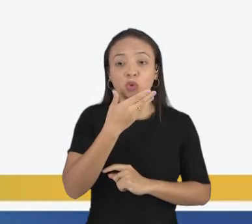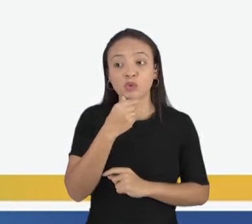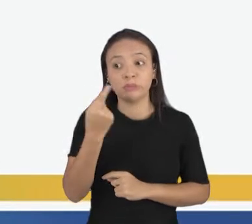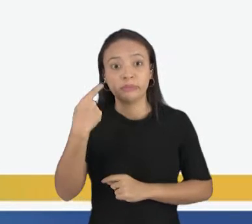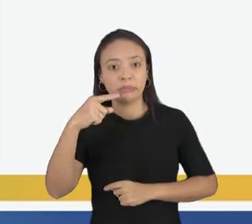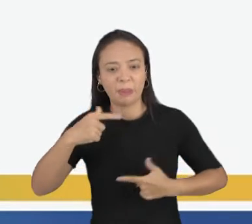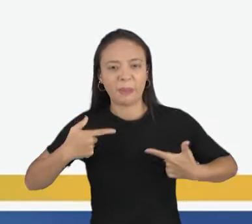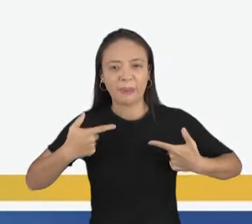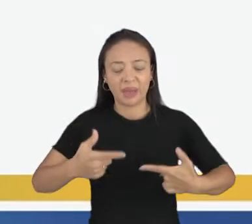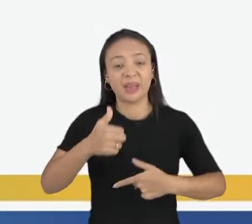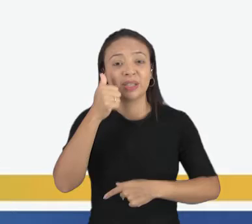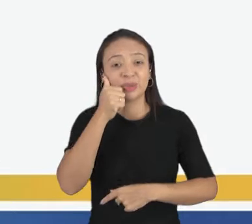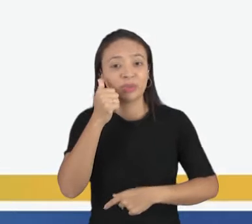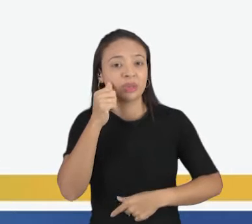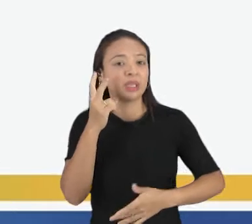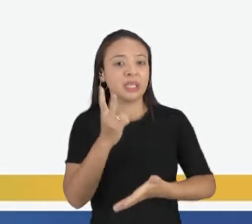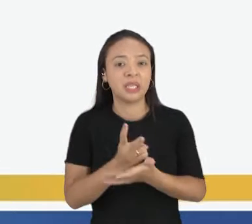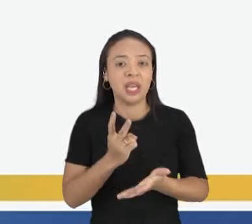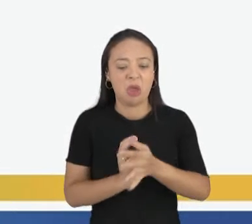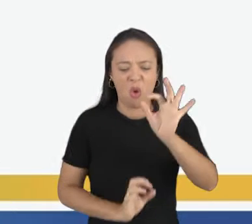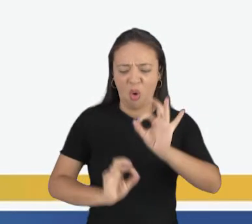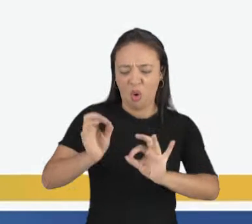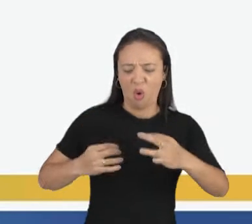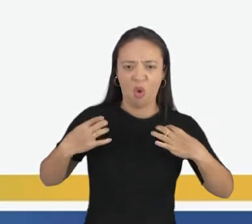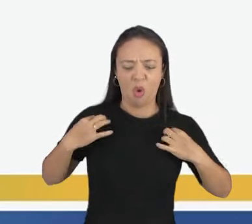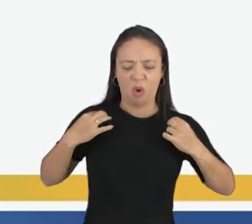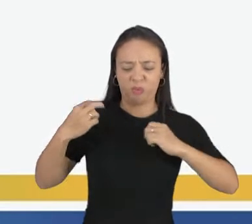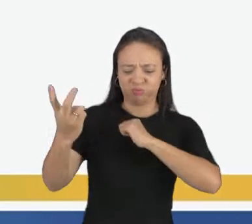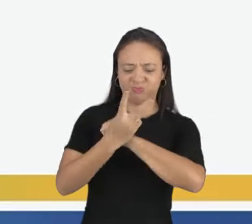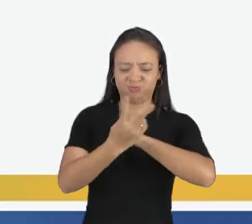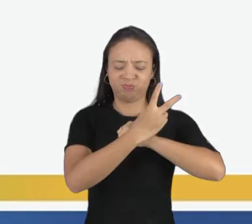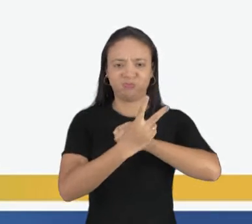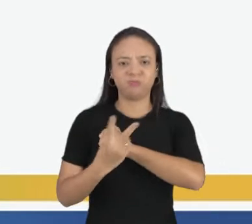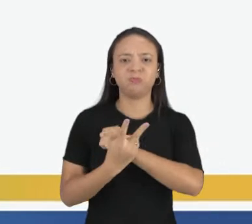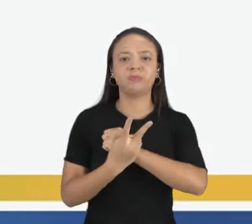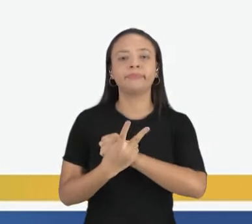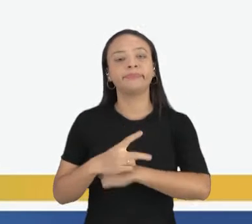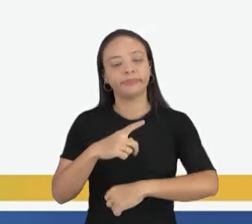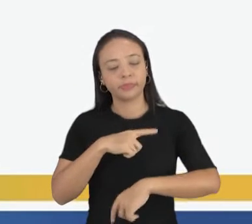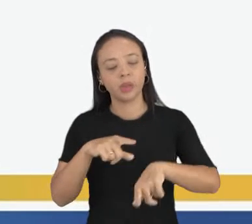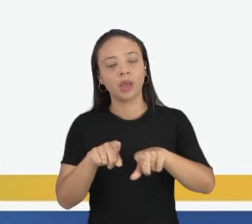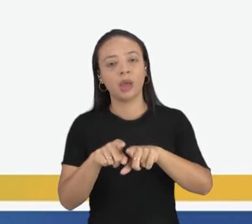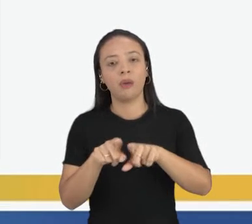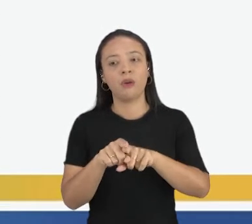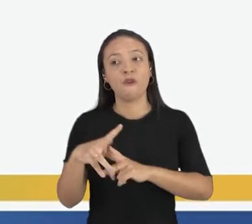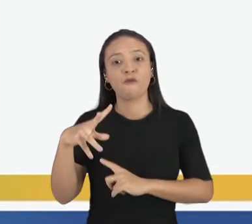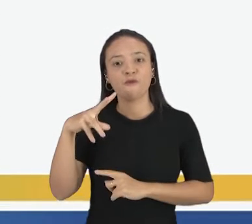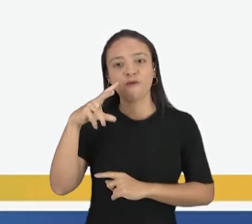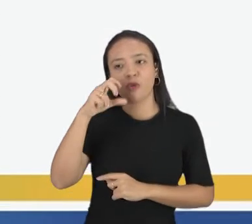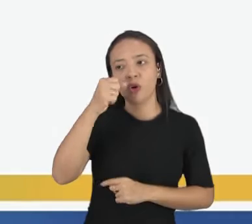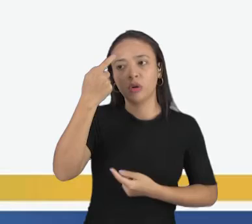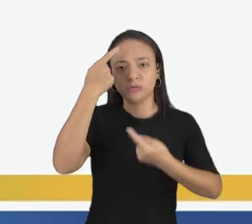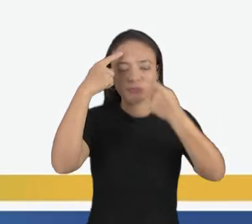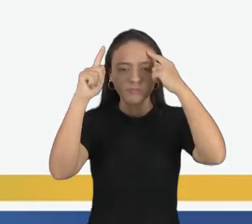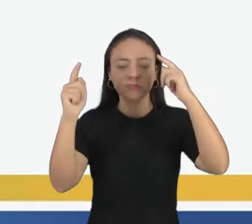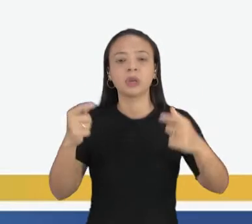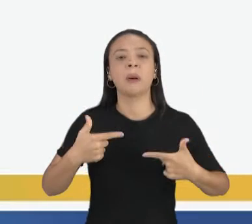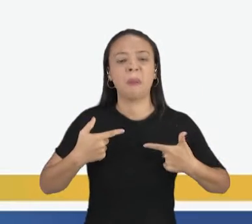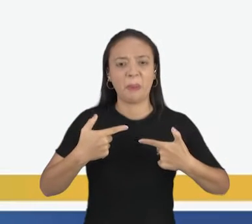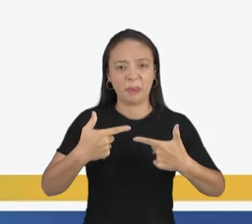as guerras e elas ficavam fazendo armamentos, né? Então, a gente tem aí essa questão bélica e essas invenções muito